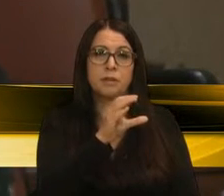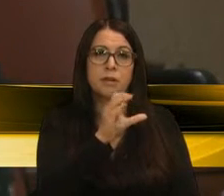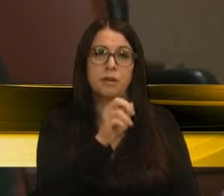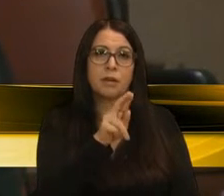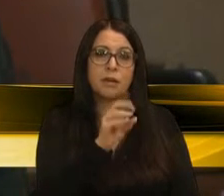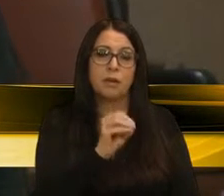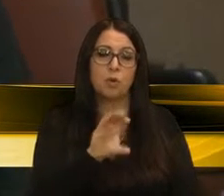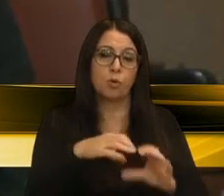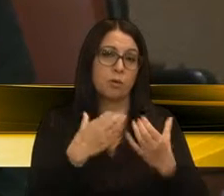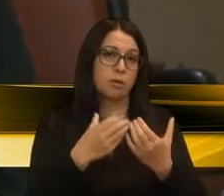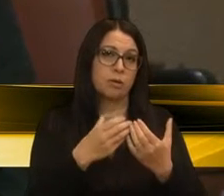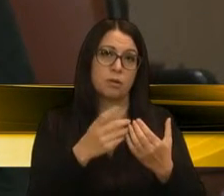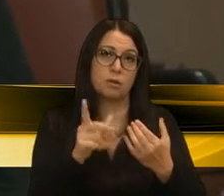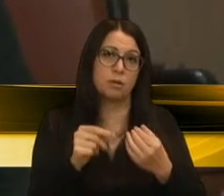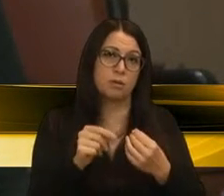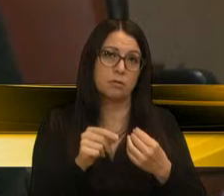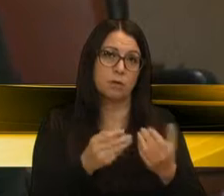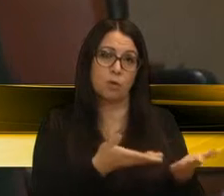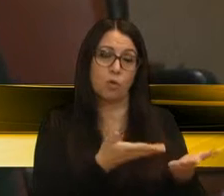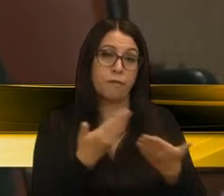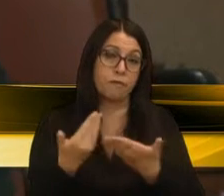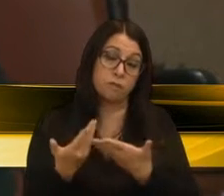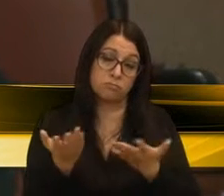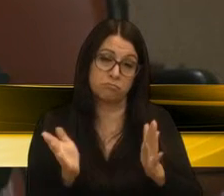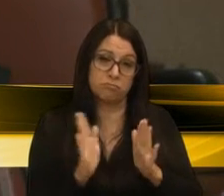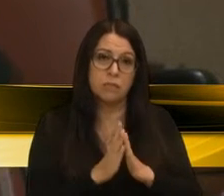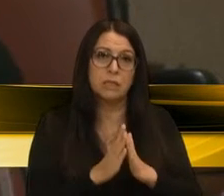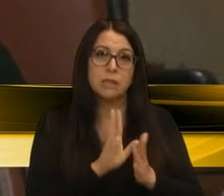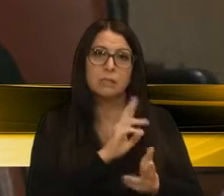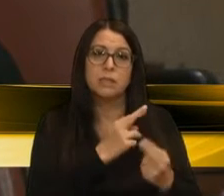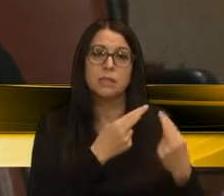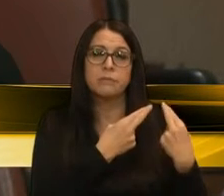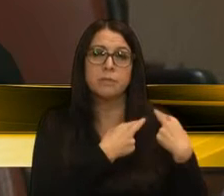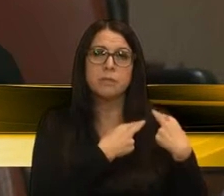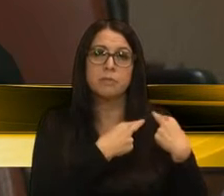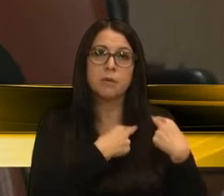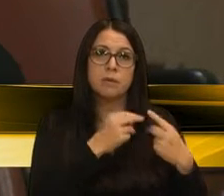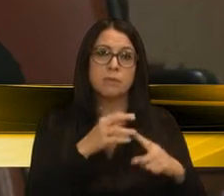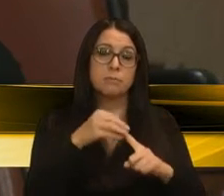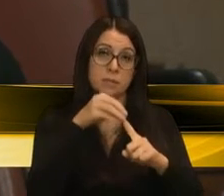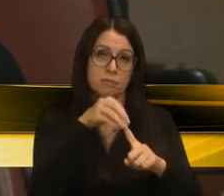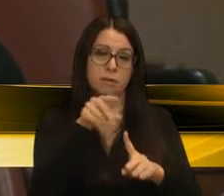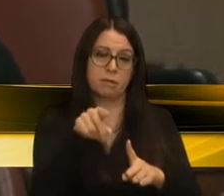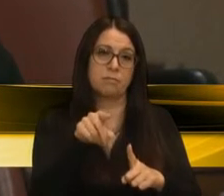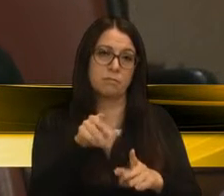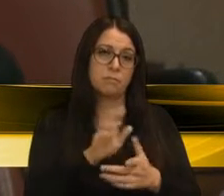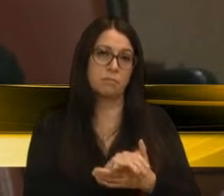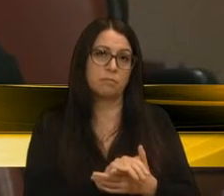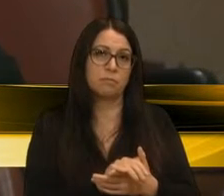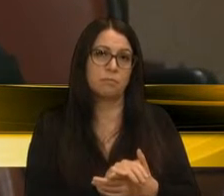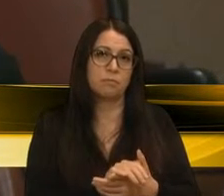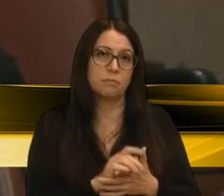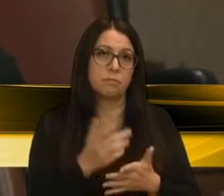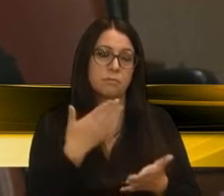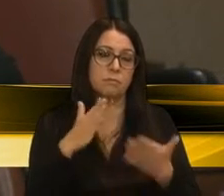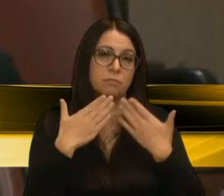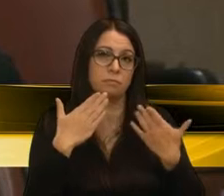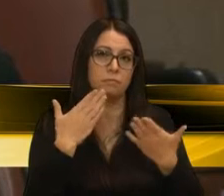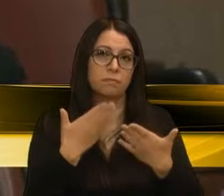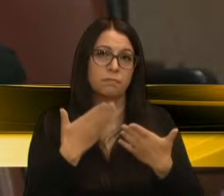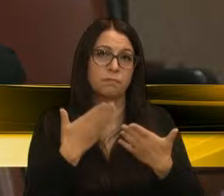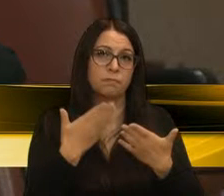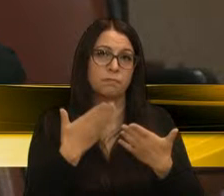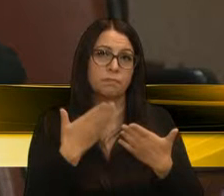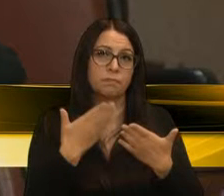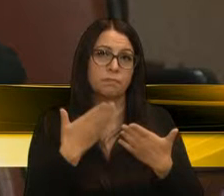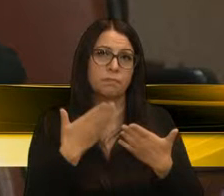público, né? É um cargo de convite, mas a responsabilidade principal é, sem dúvida nenhuma, se